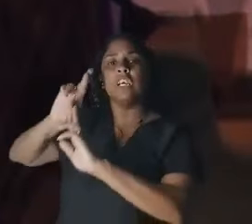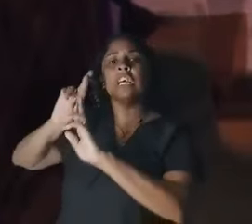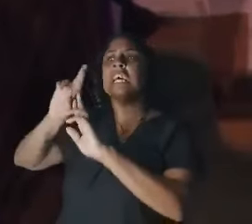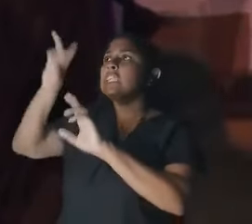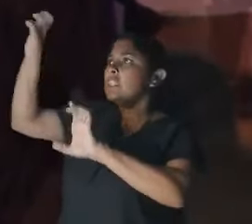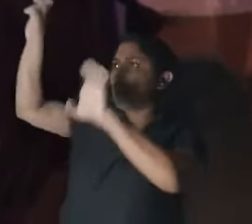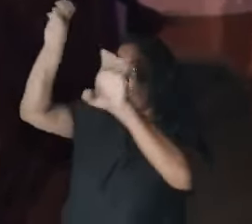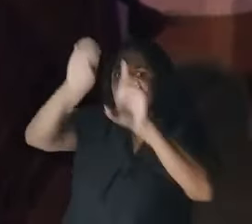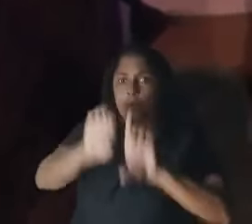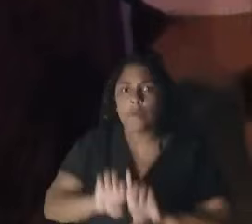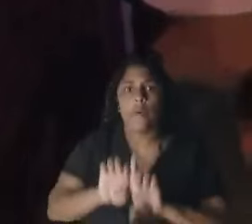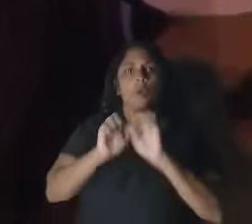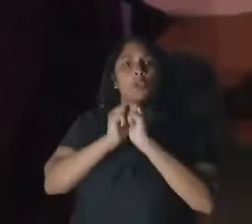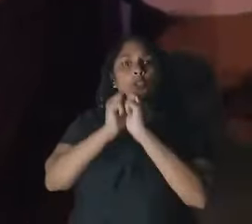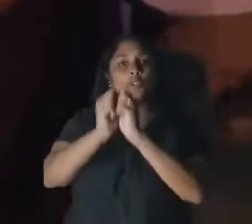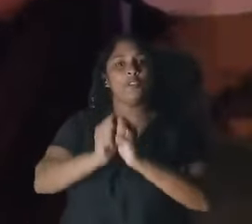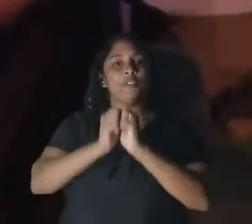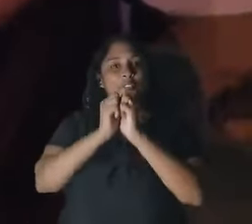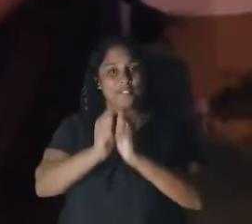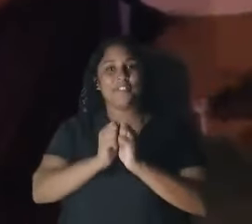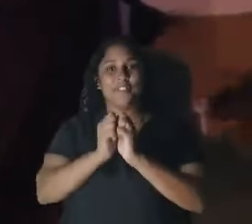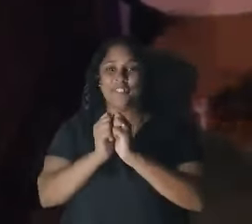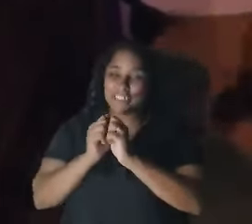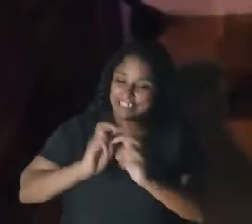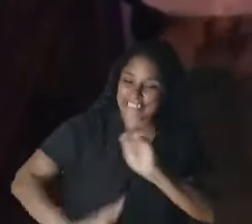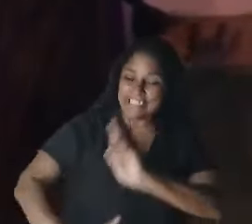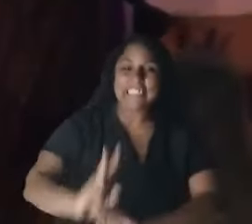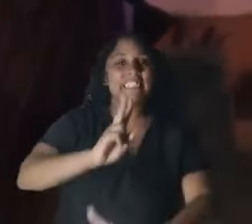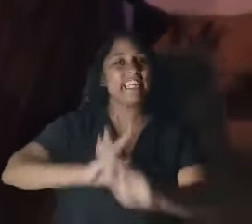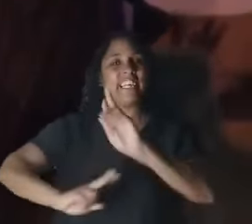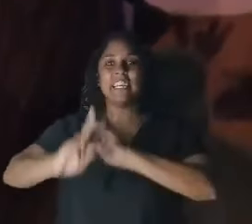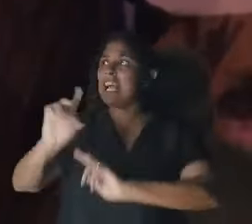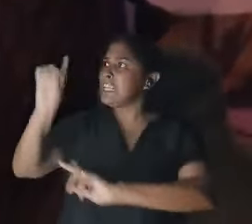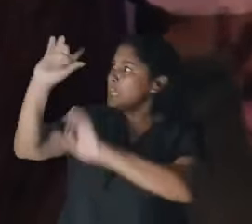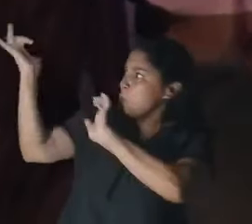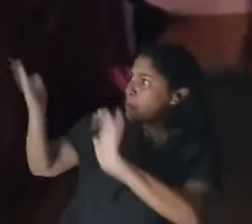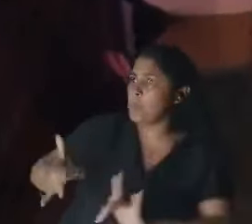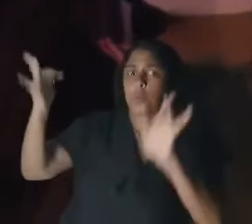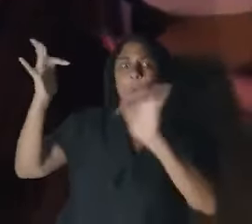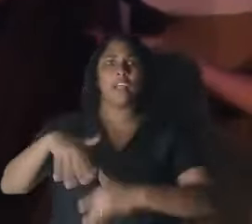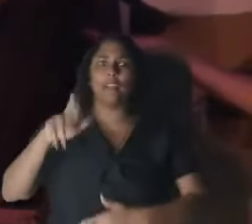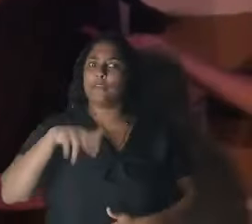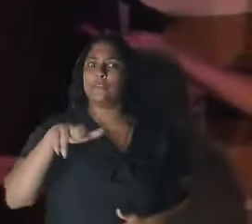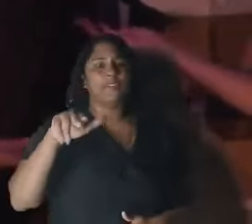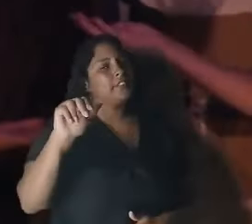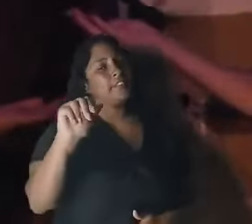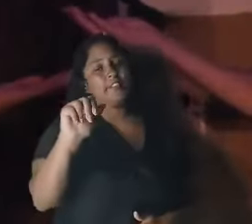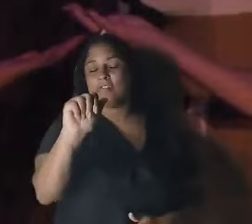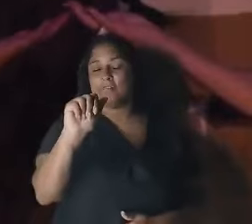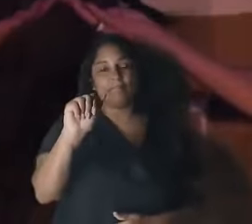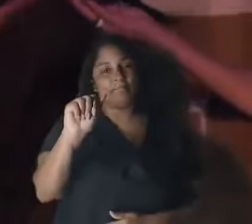Emmanuel, Ele está aqui. O Deus conosco, Ele não nos abandonou.